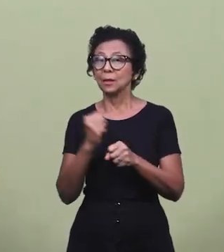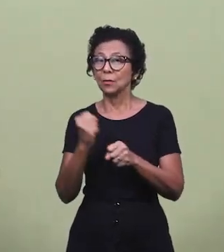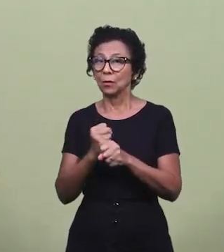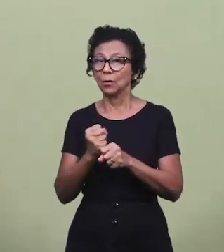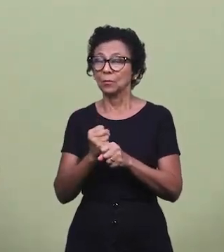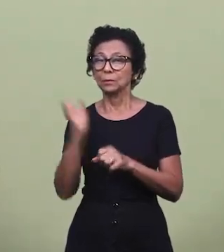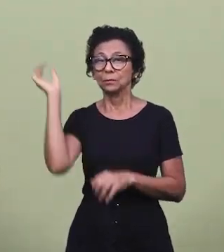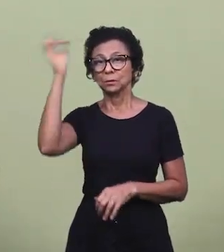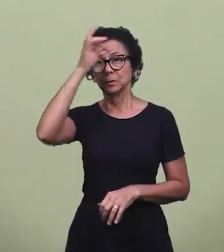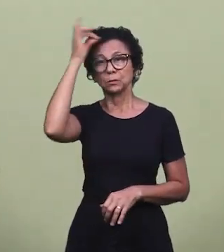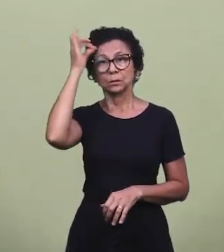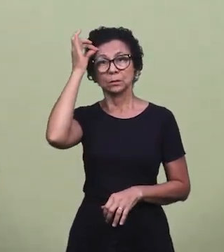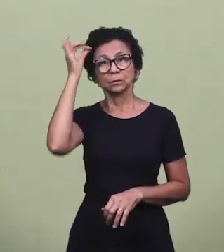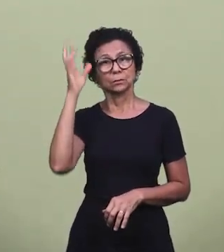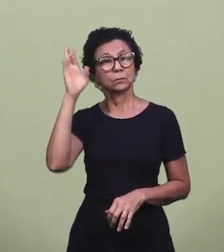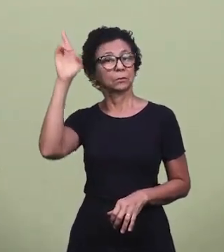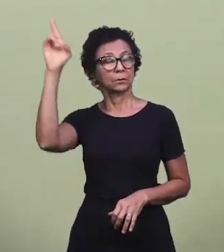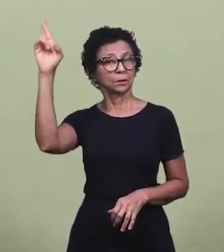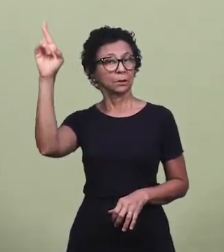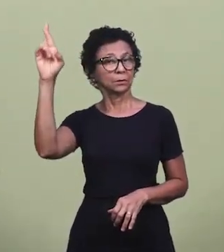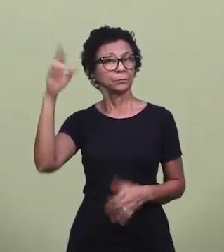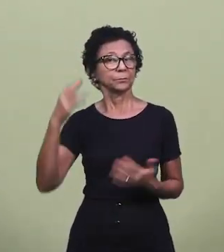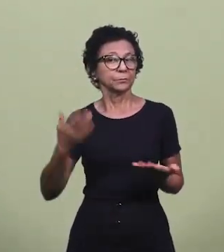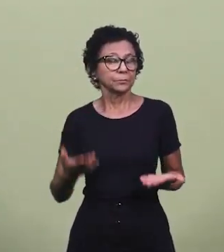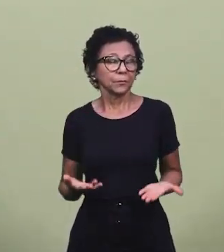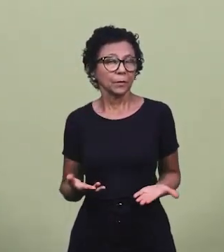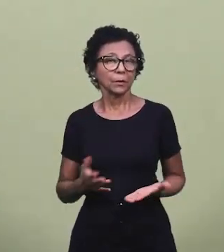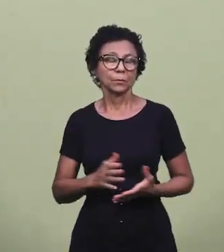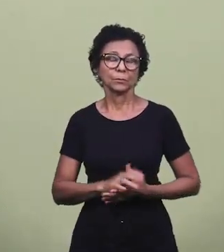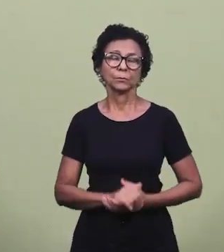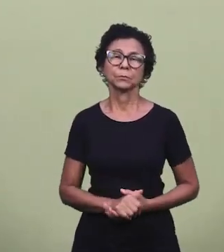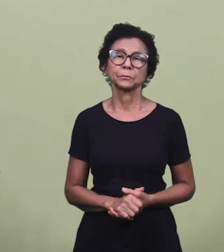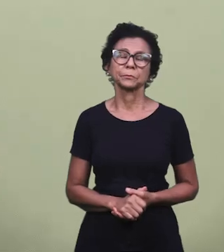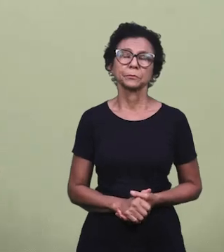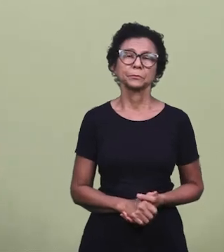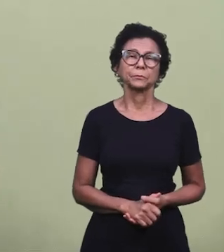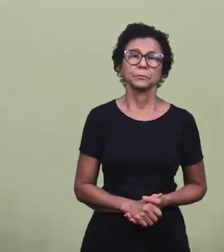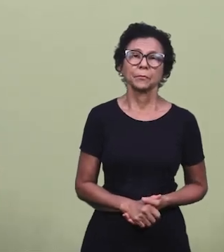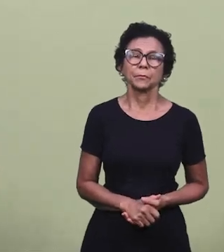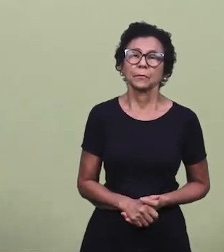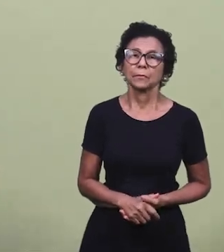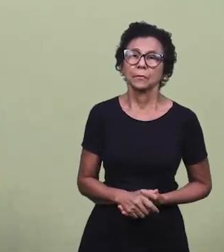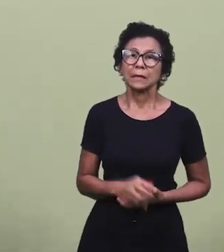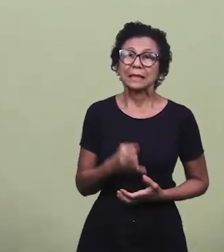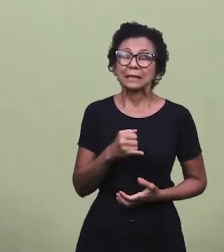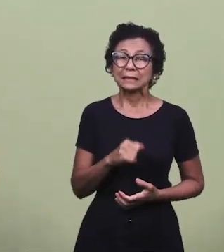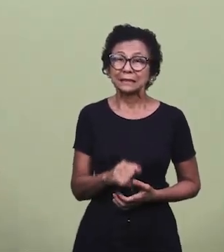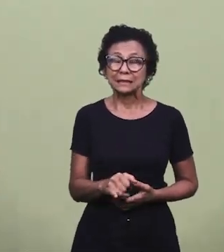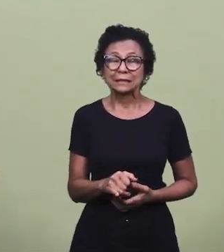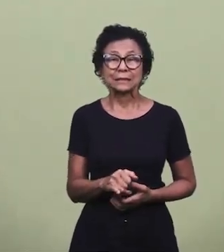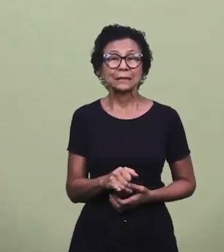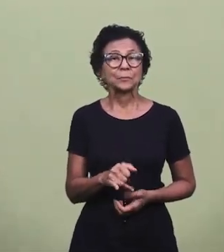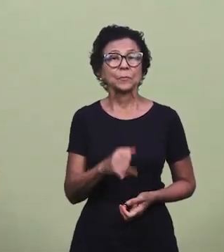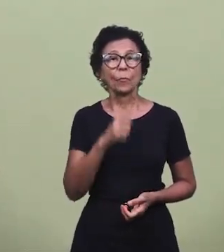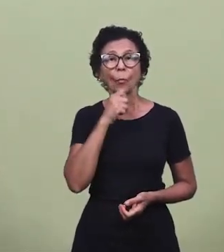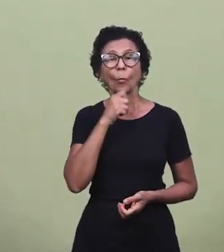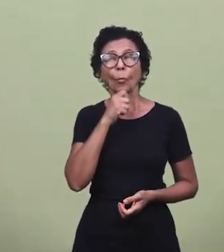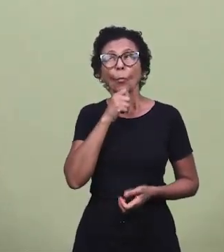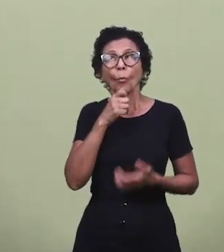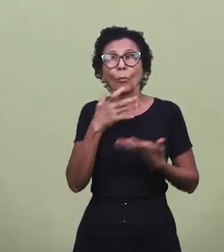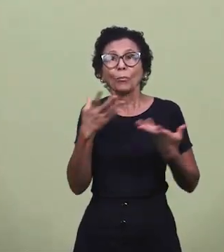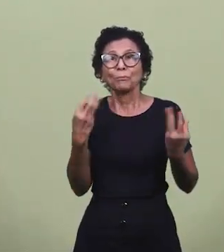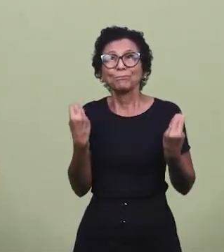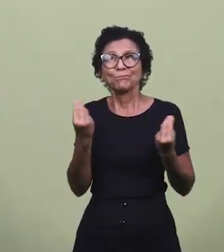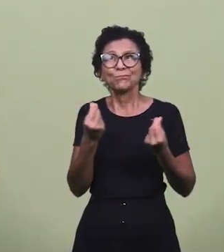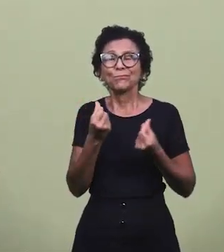Então não temos como exercer esse governo na obra de Deus se nós não conhecermos a vontade de Deus,